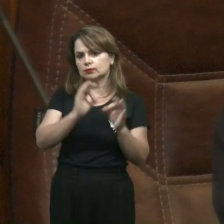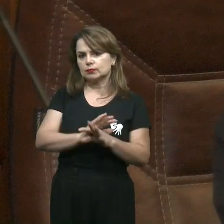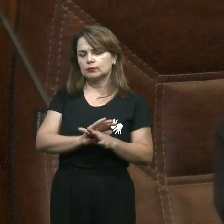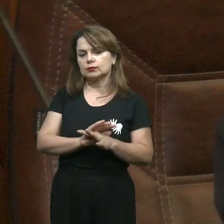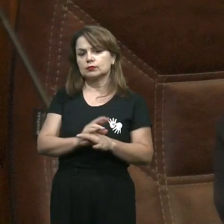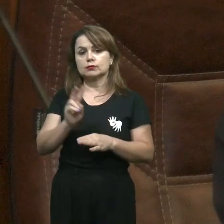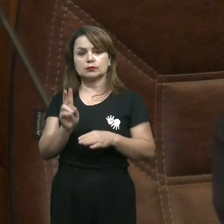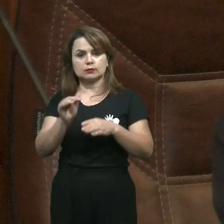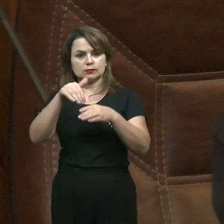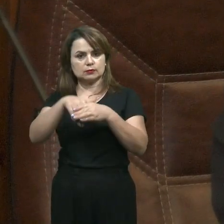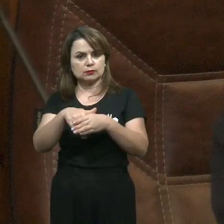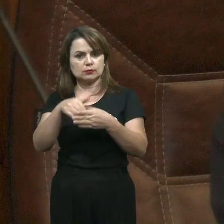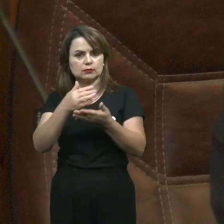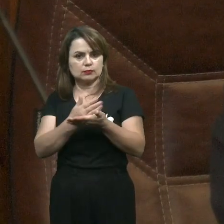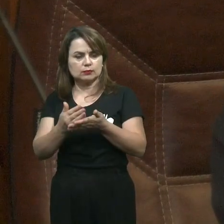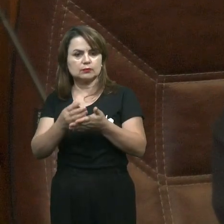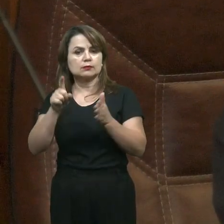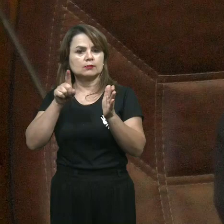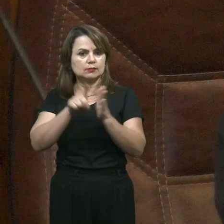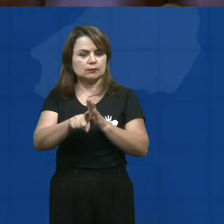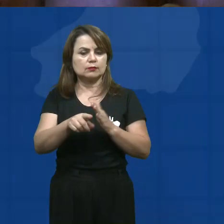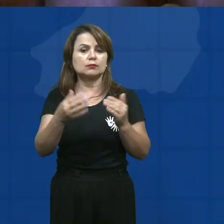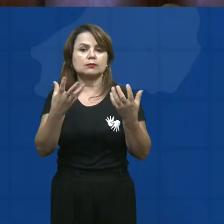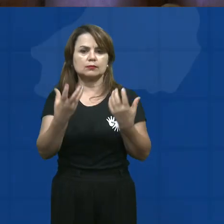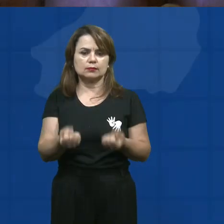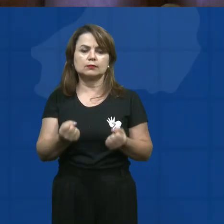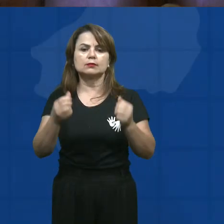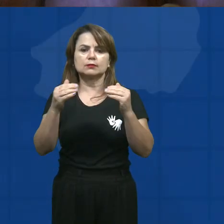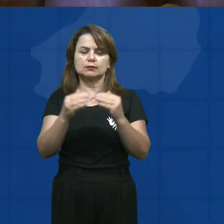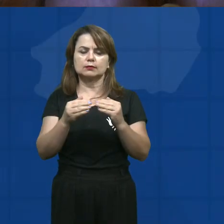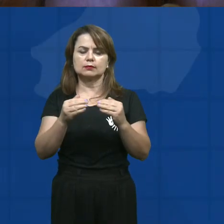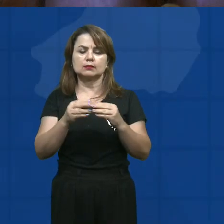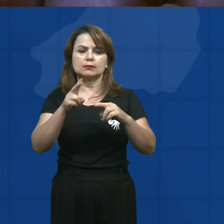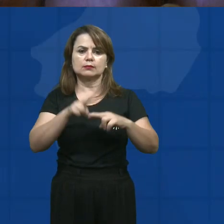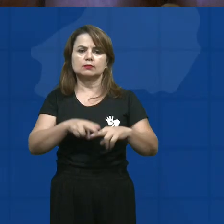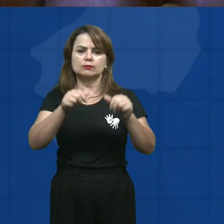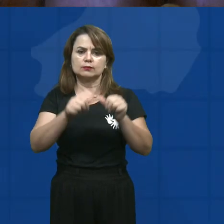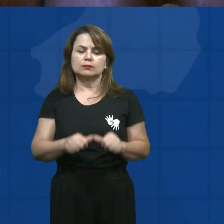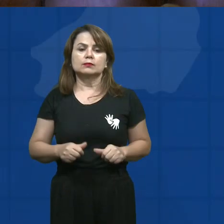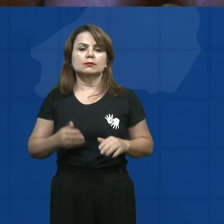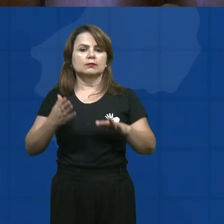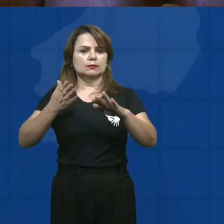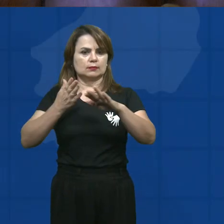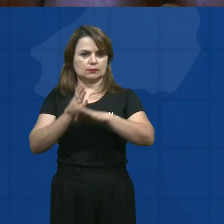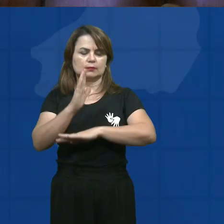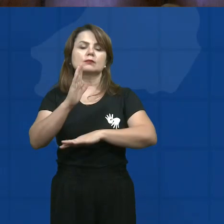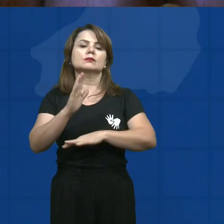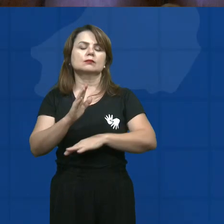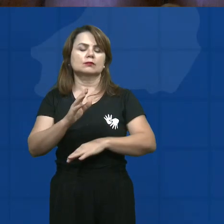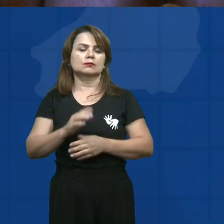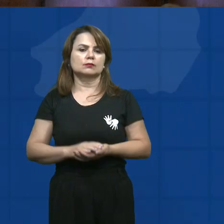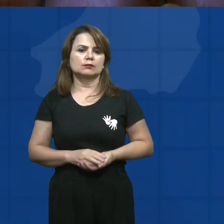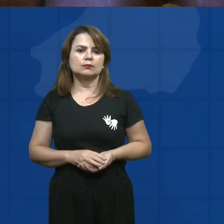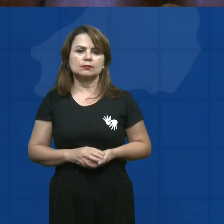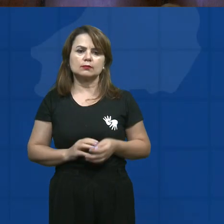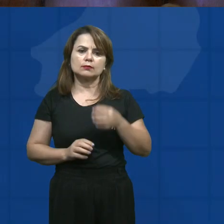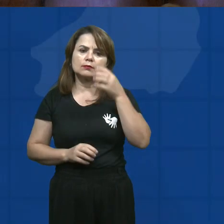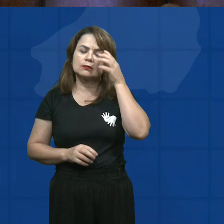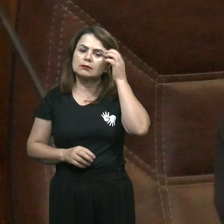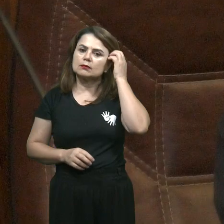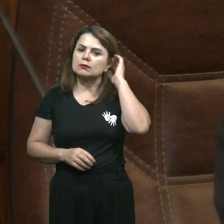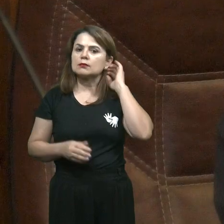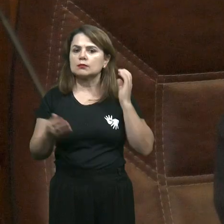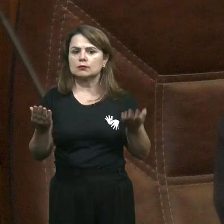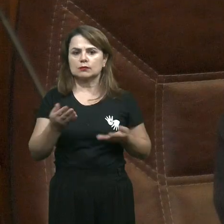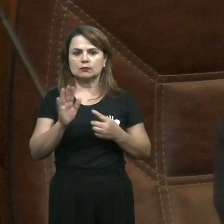em discussão, está em votação. Os vereadores que são favoráveis, permaneçam como se encontra, aprovada a aprovada a ato da sessão ordinária do dia 16 de setembro. Passemos